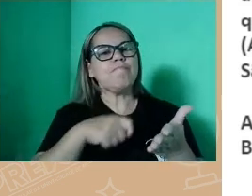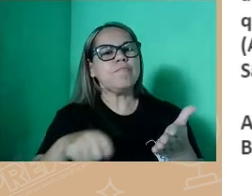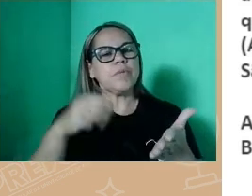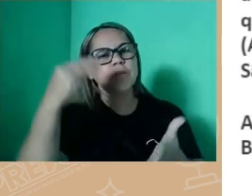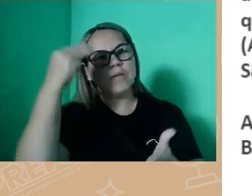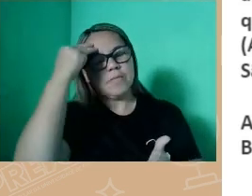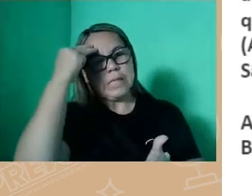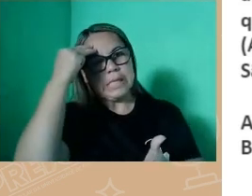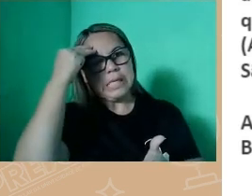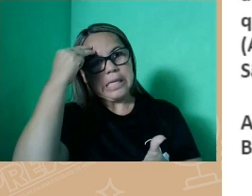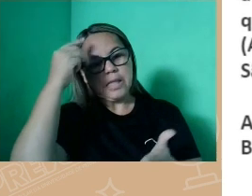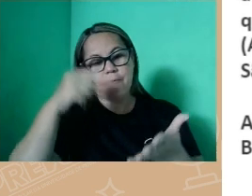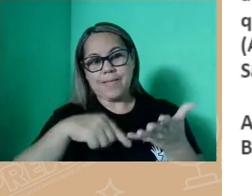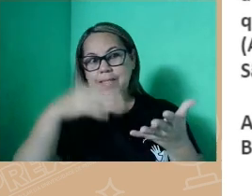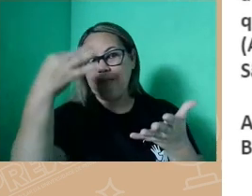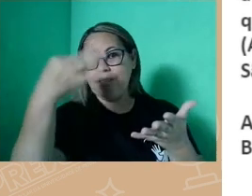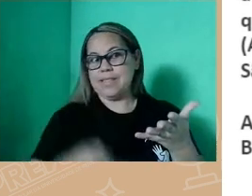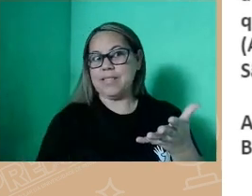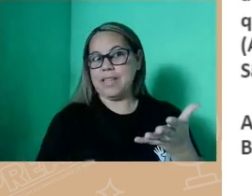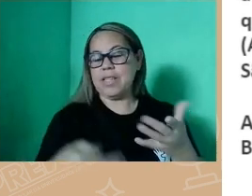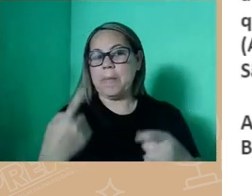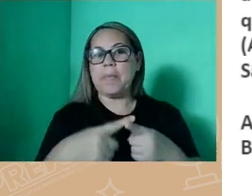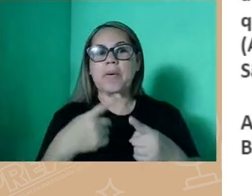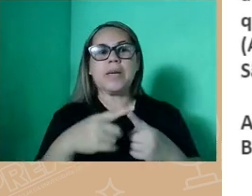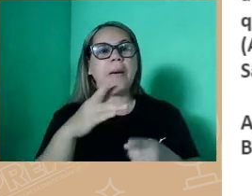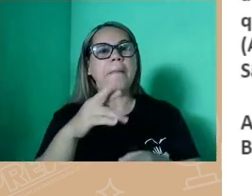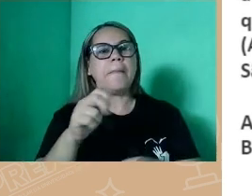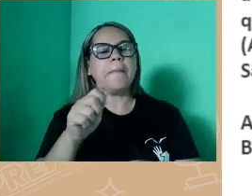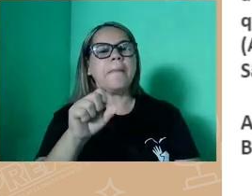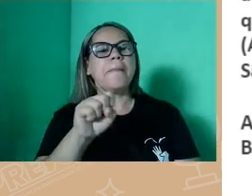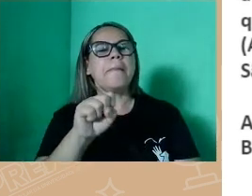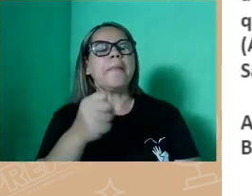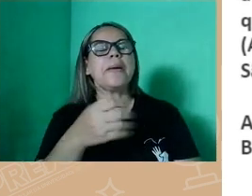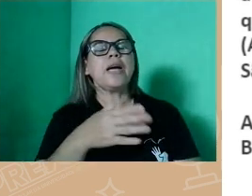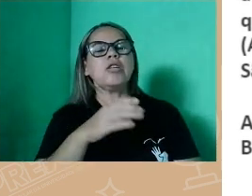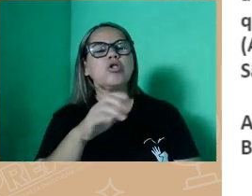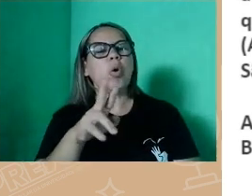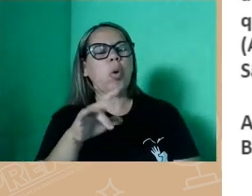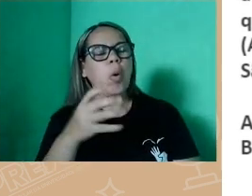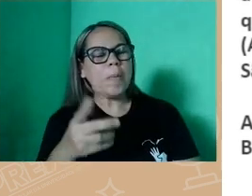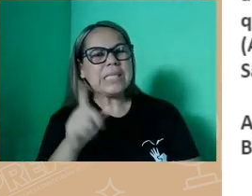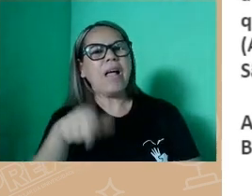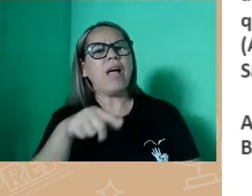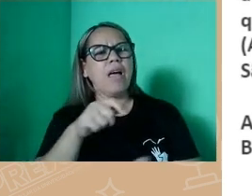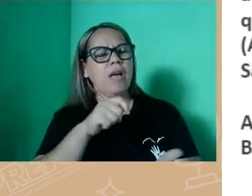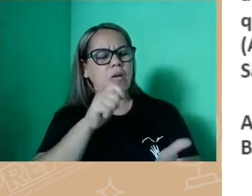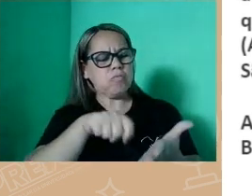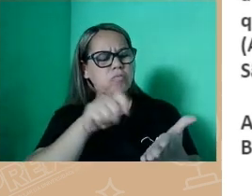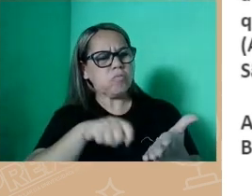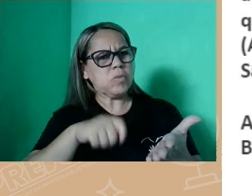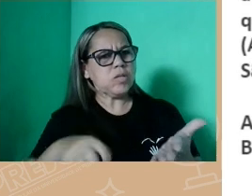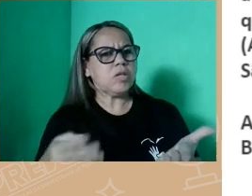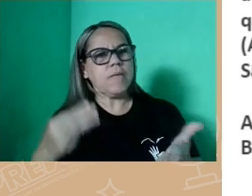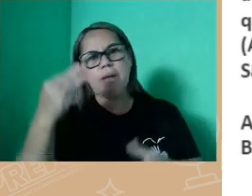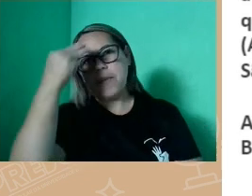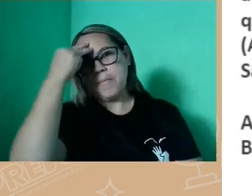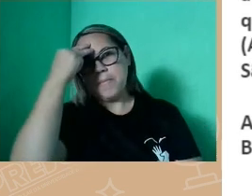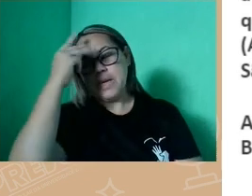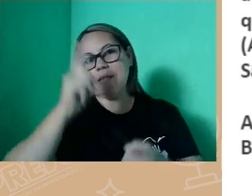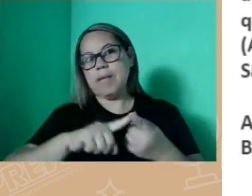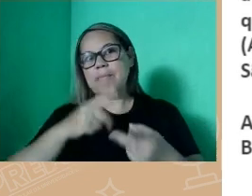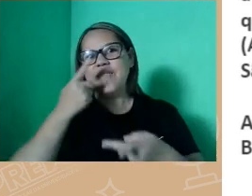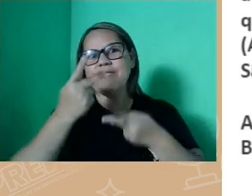correta pelo simples fato do Brascubas ser o autor personagem dessas memórias e por ele narrar essas